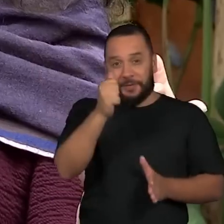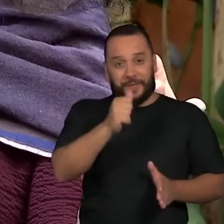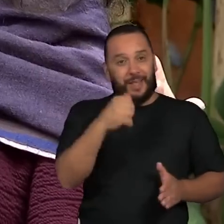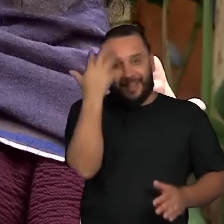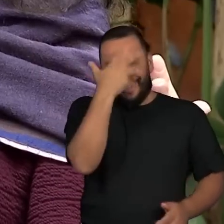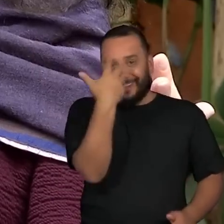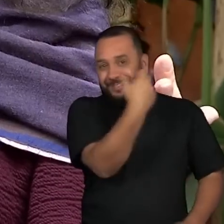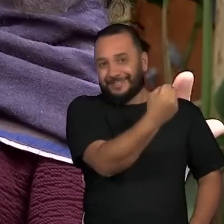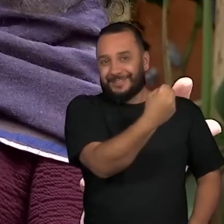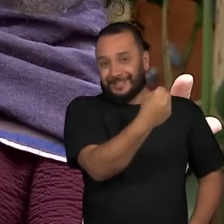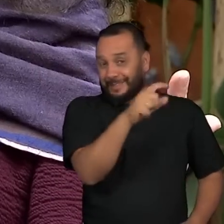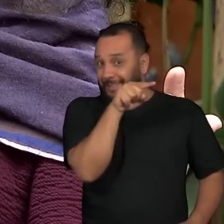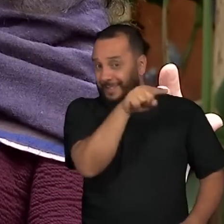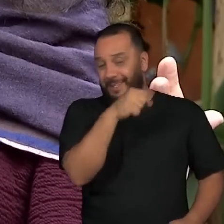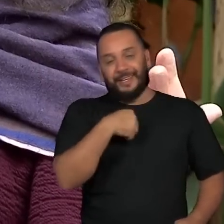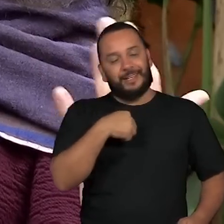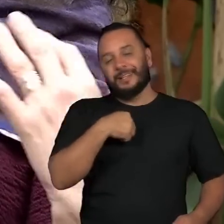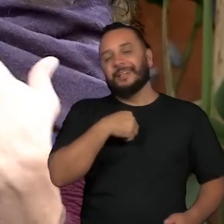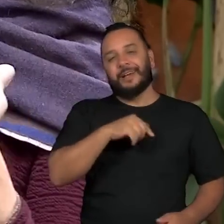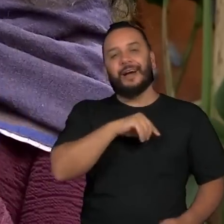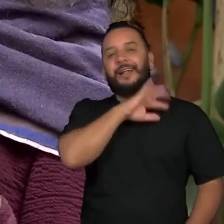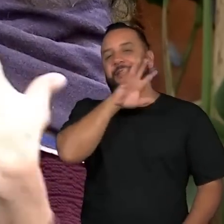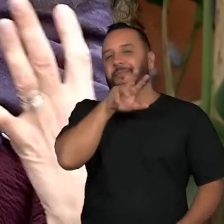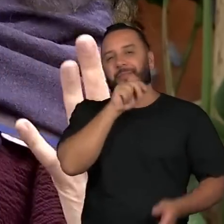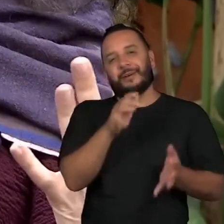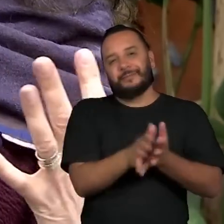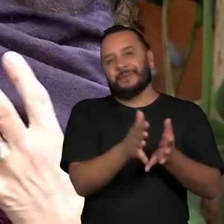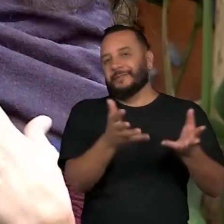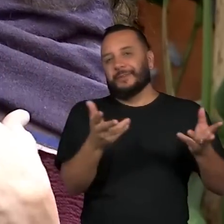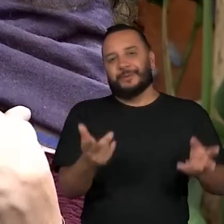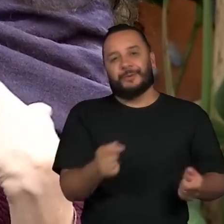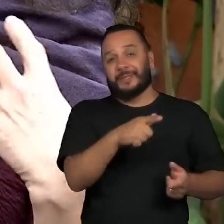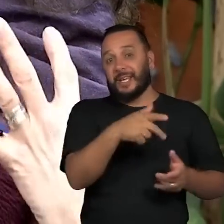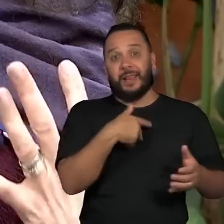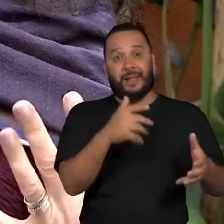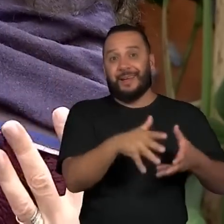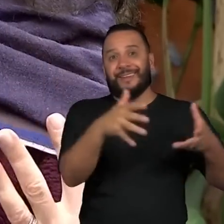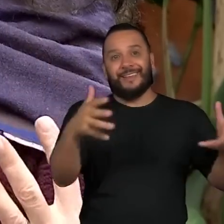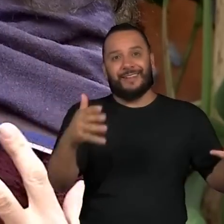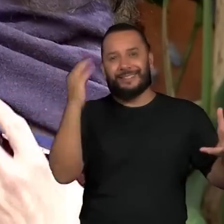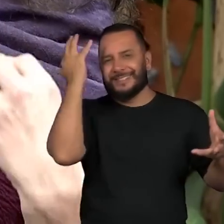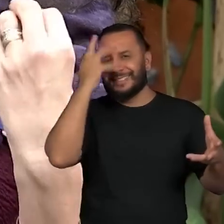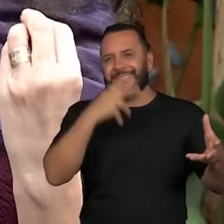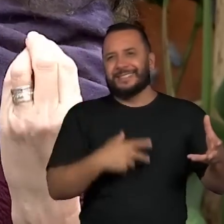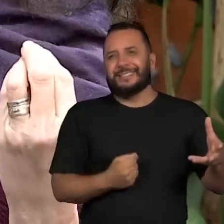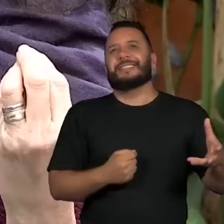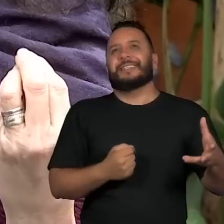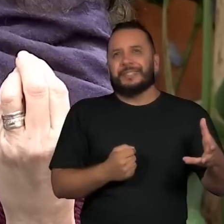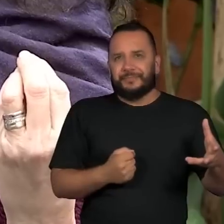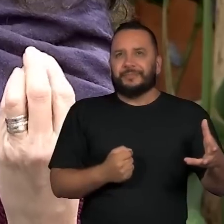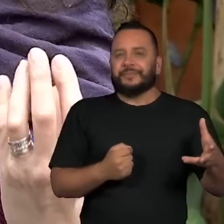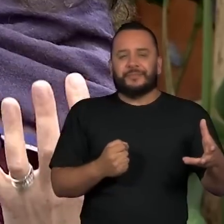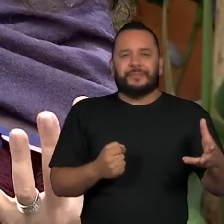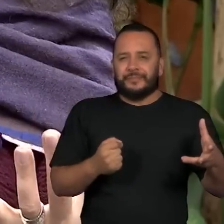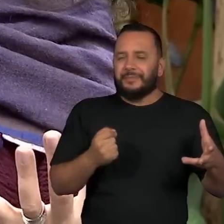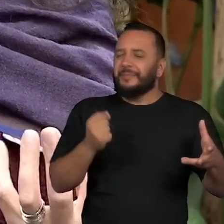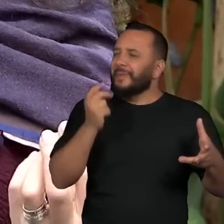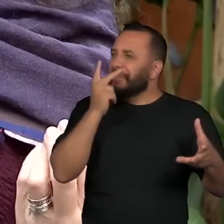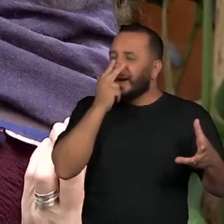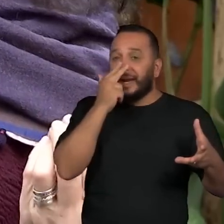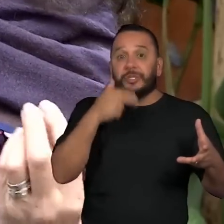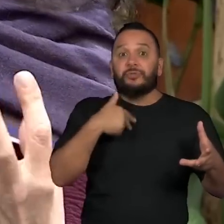Um animal magnífico, grande, lindo, até com cheiro